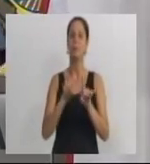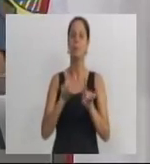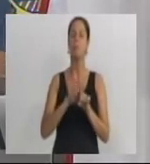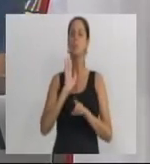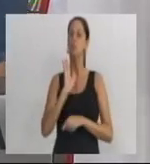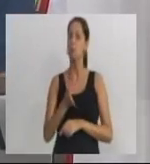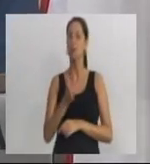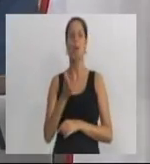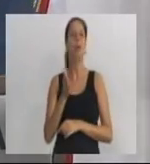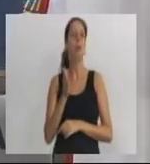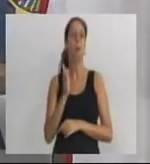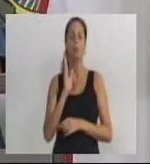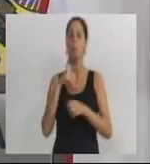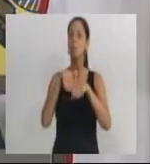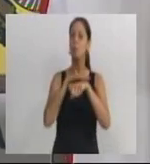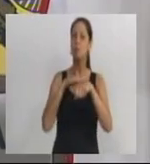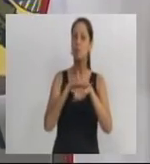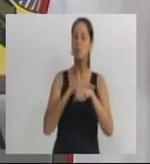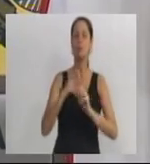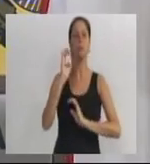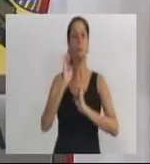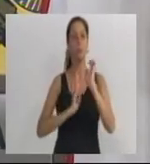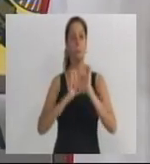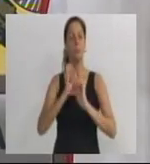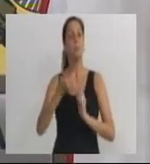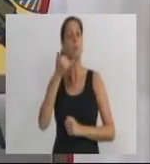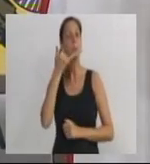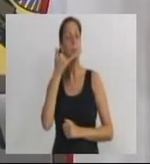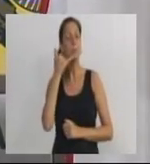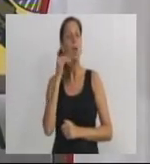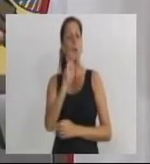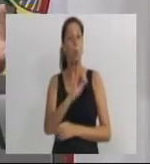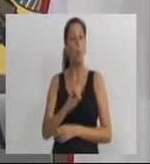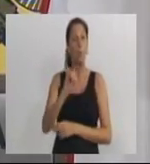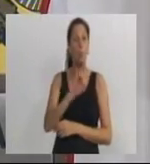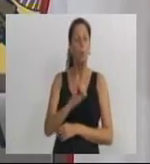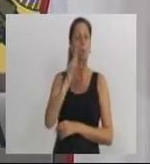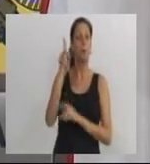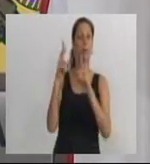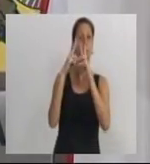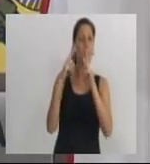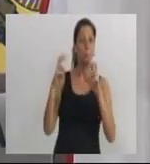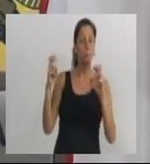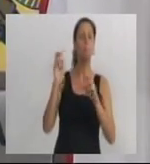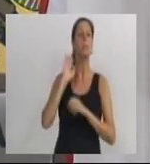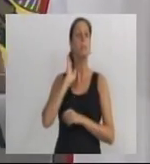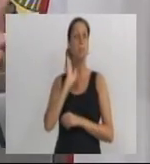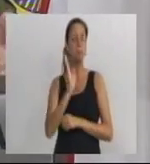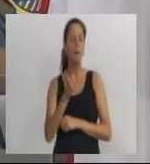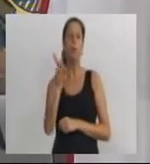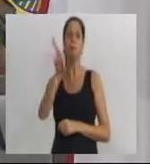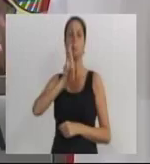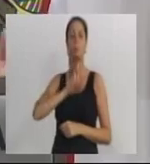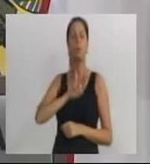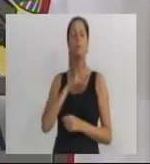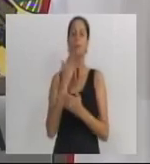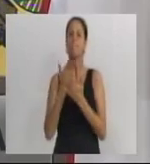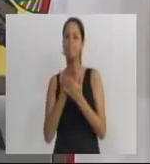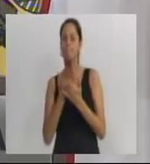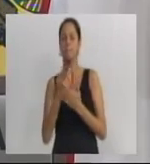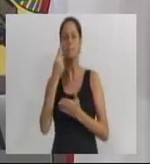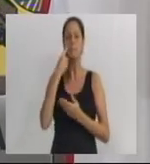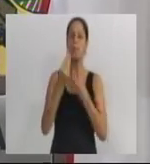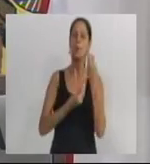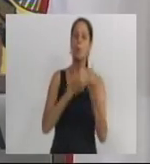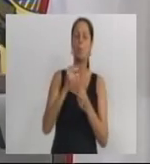contato com a Oi em Florianópolis, que já está em andamento os estudos, os projetos, enfim, inclusive já sabemos